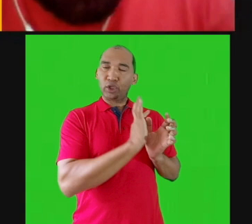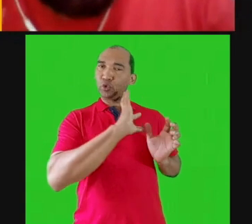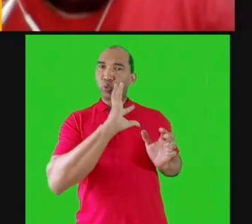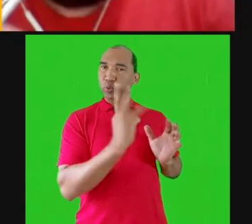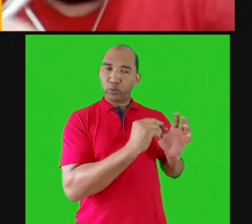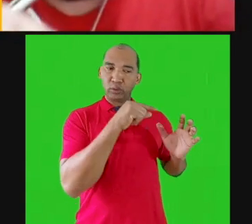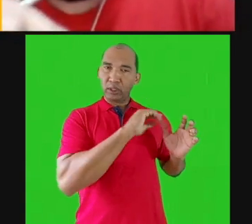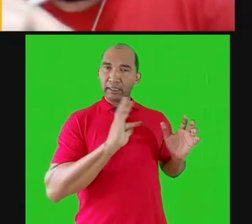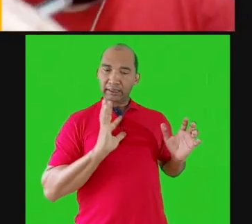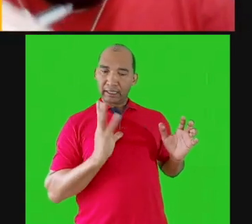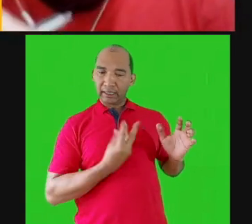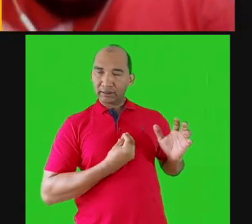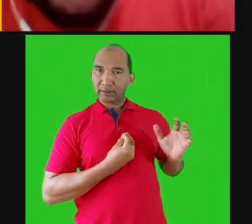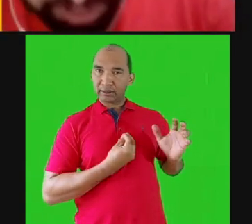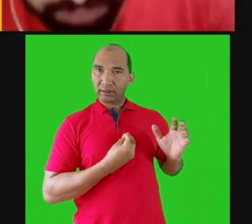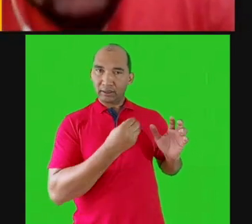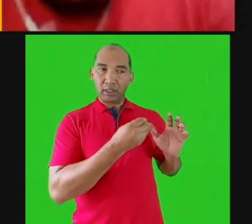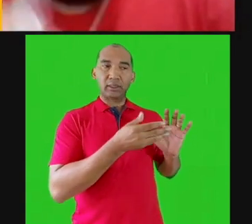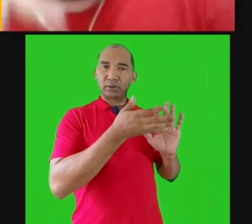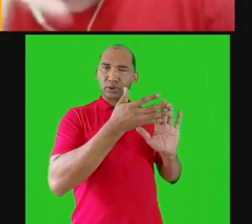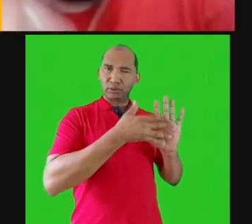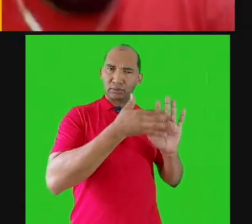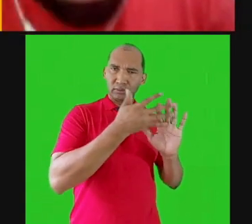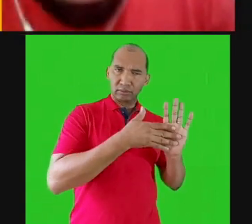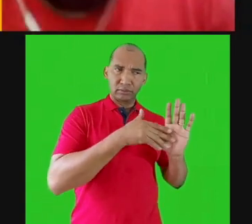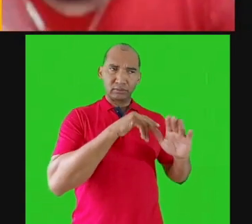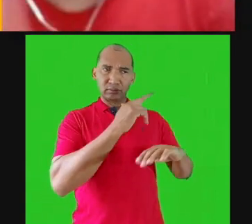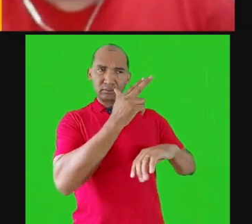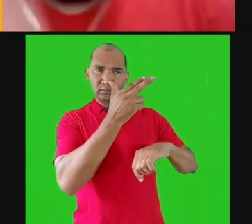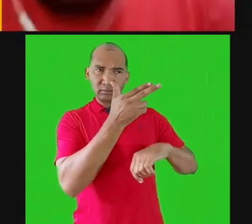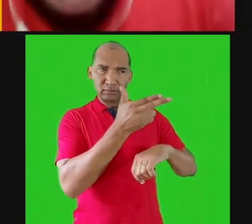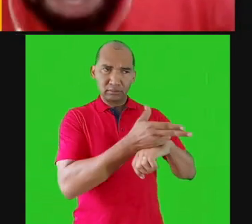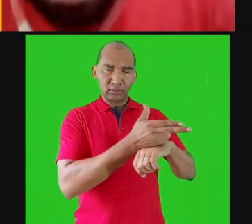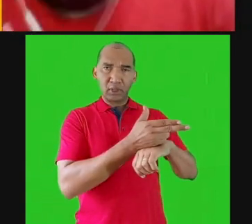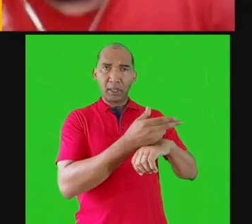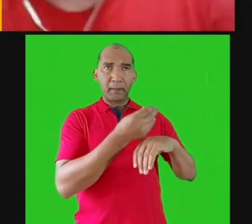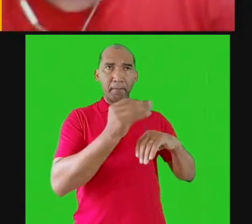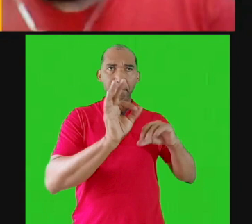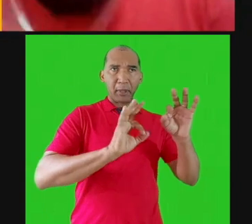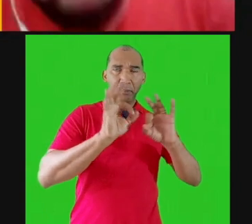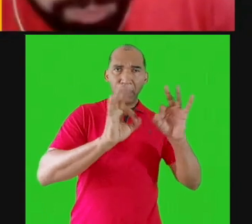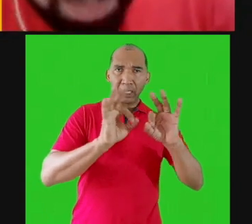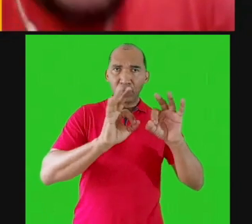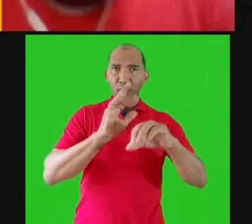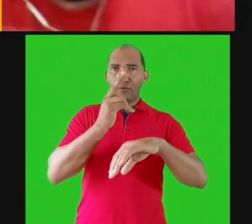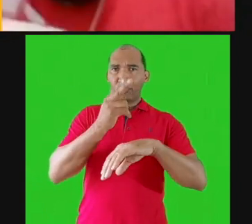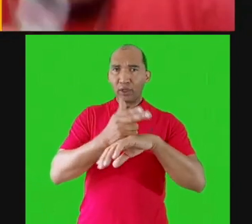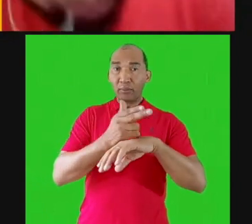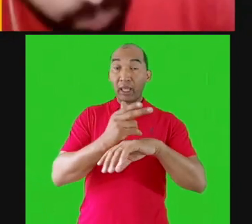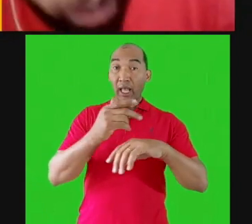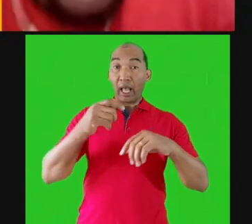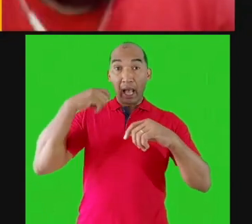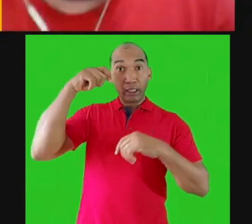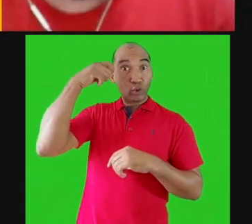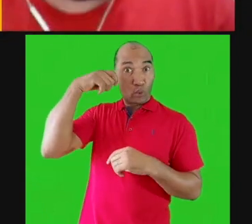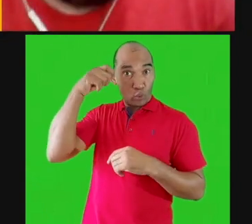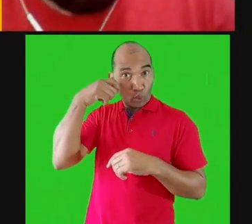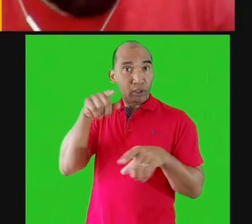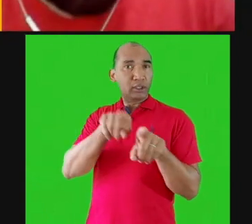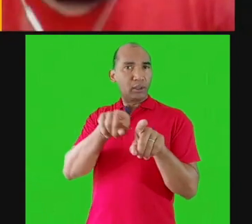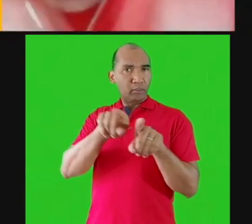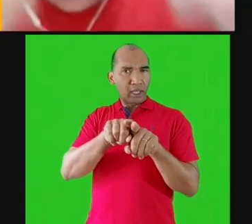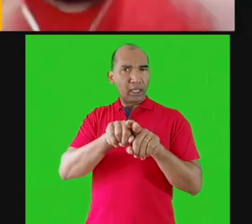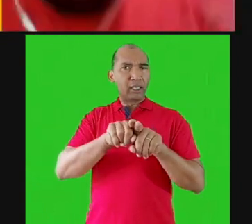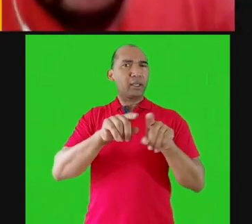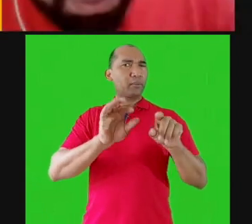por pessoas trans dirigindo, roteirizando, operando câmera, montando filmes, atuando na frente das